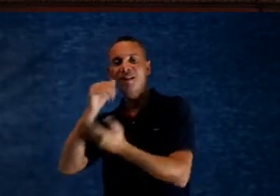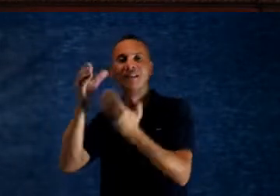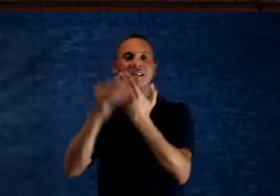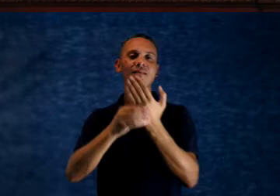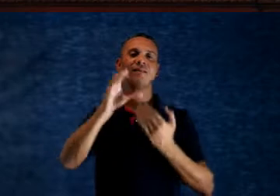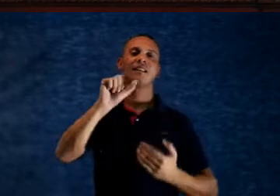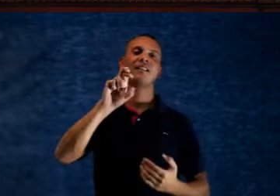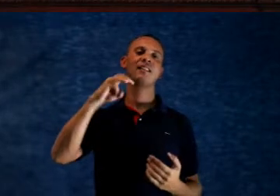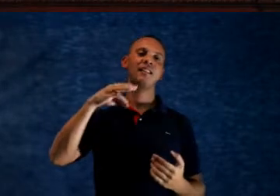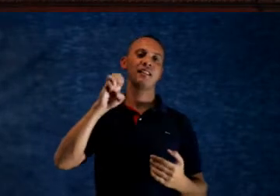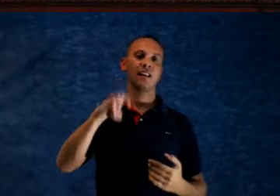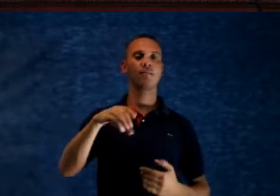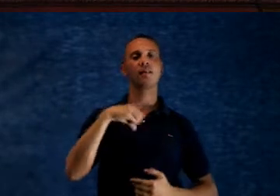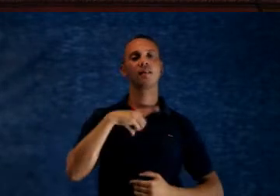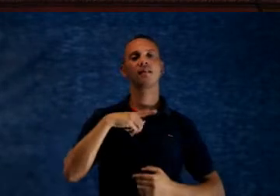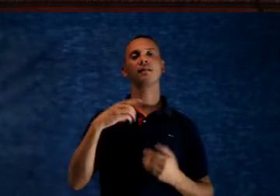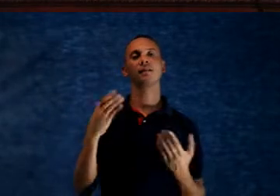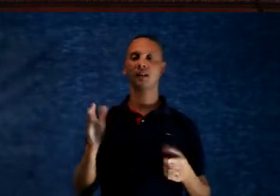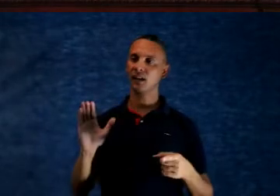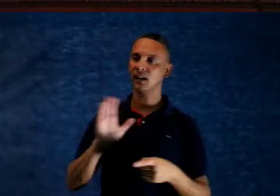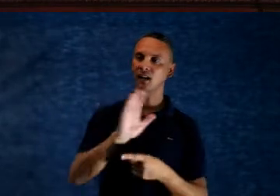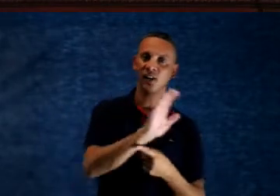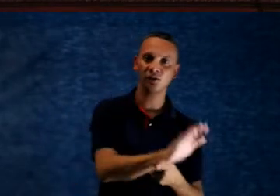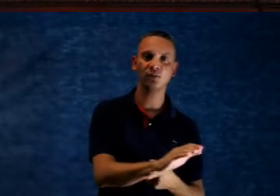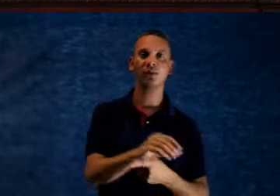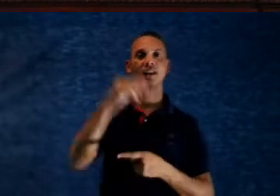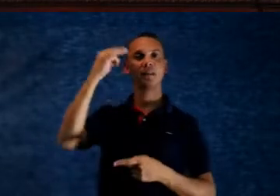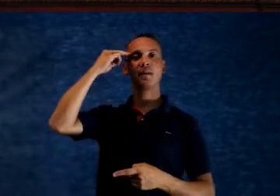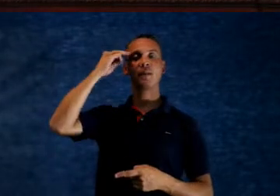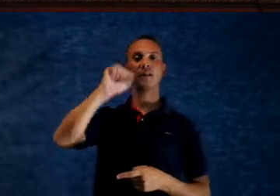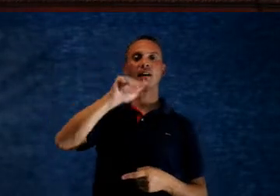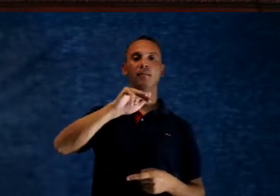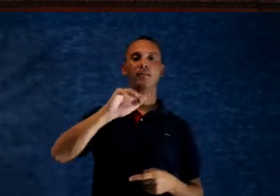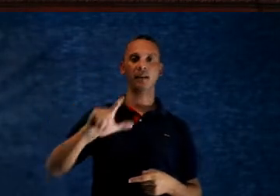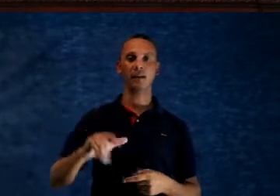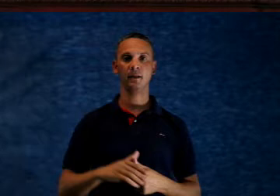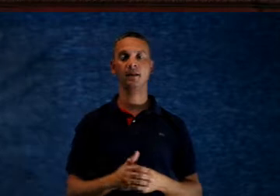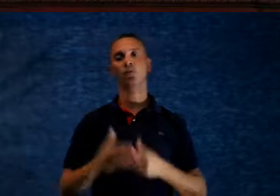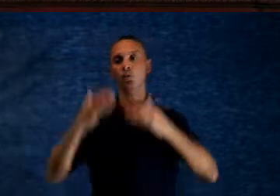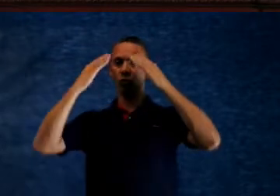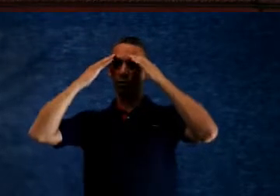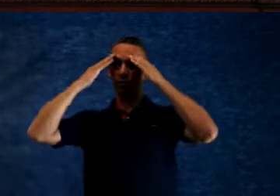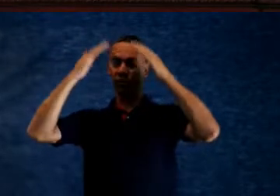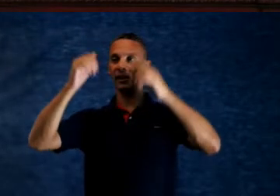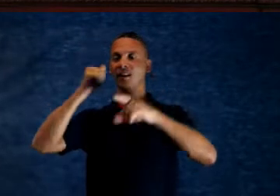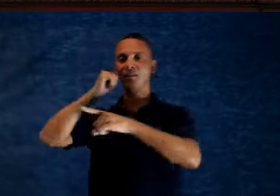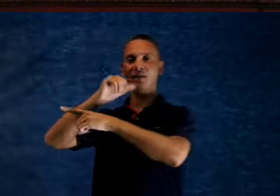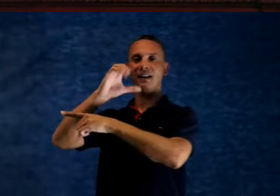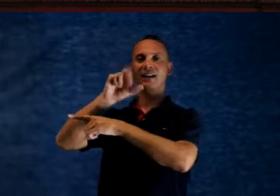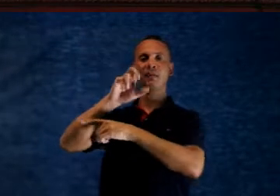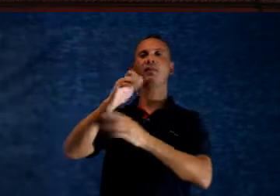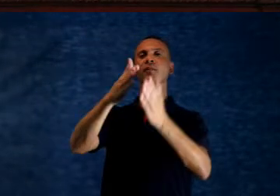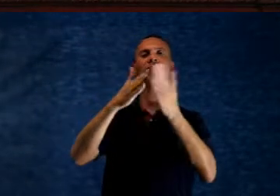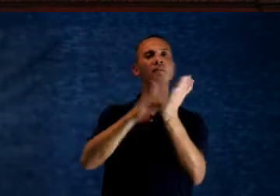Guimarães, no tanto que ele contribui para a preservação da memória desta casa. Muito obrigado, Carmen. Eu queria pedir palmas